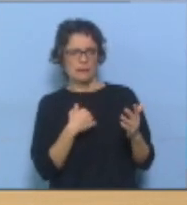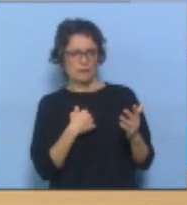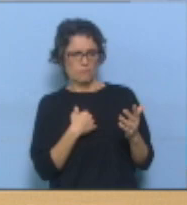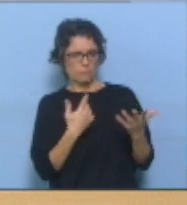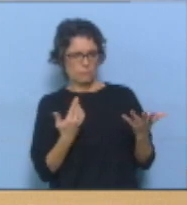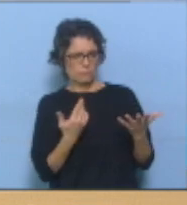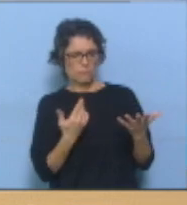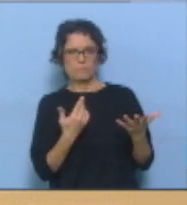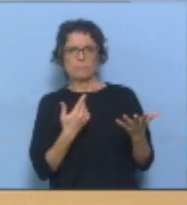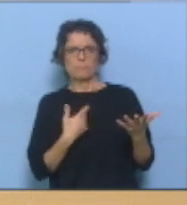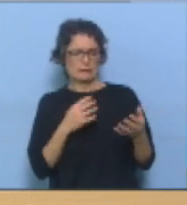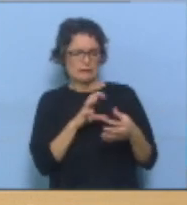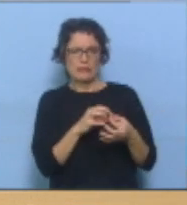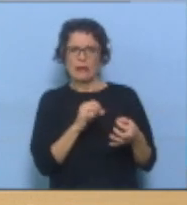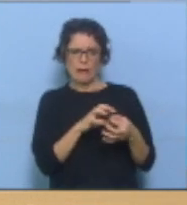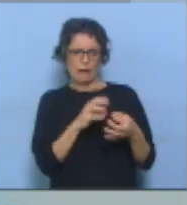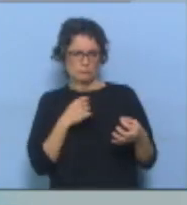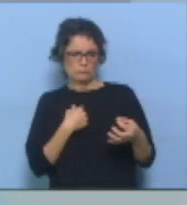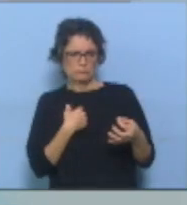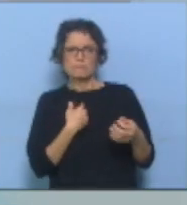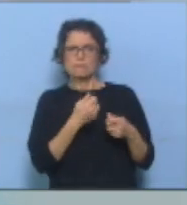diálogo eu já tinha pequena. Mas esta aproximação